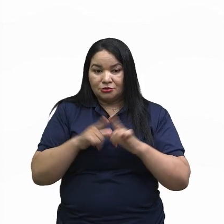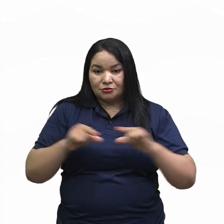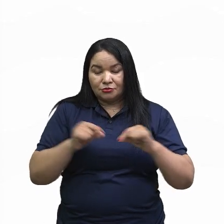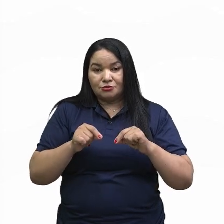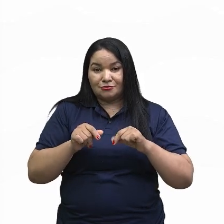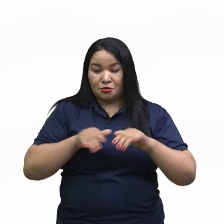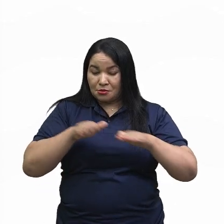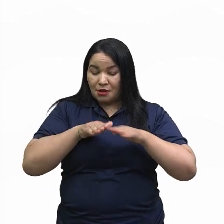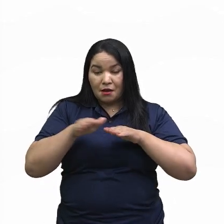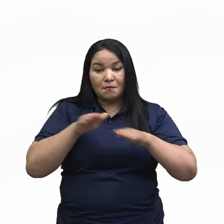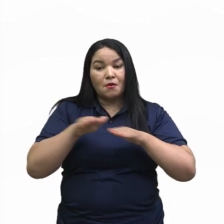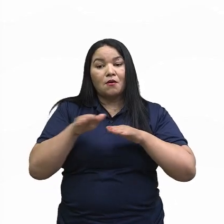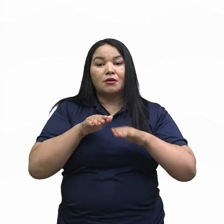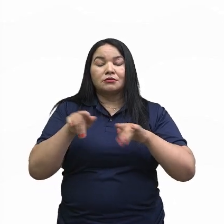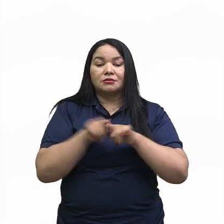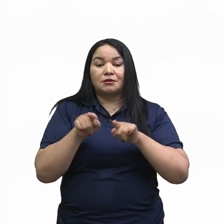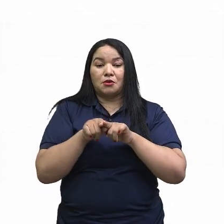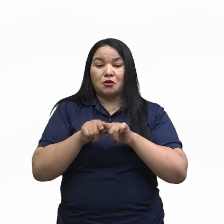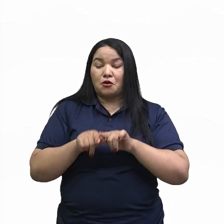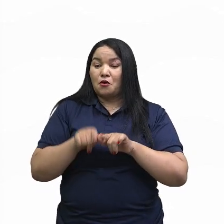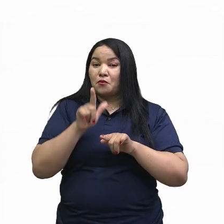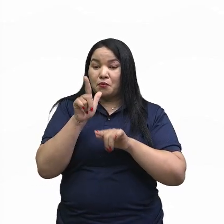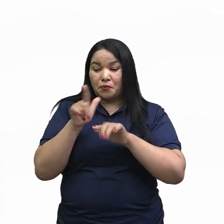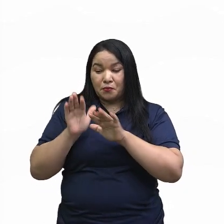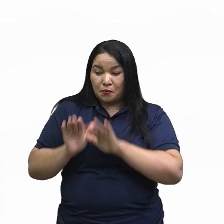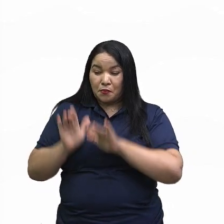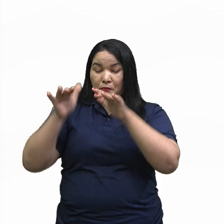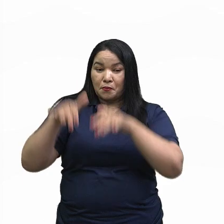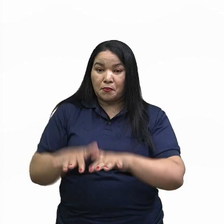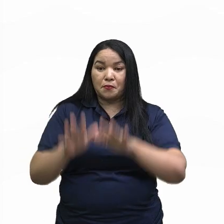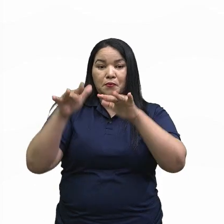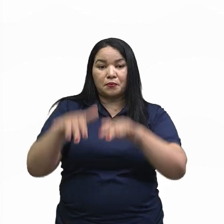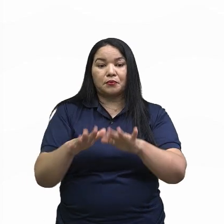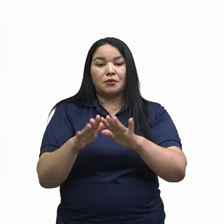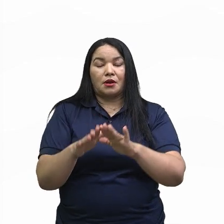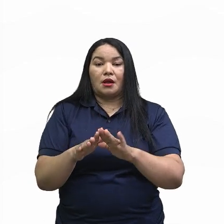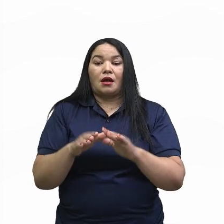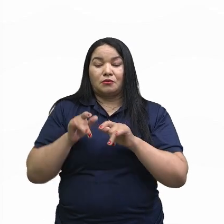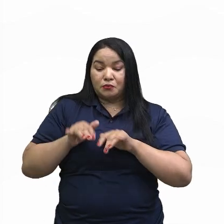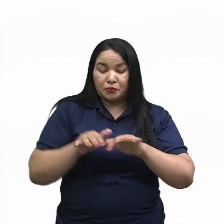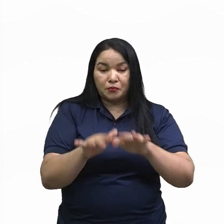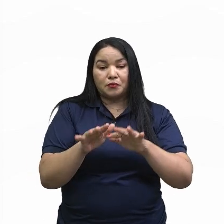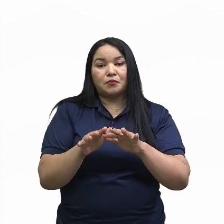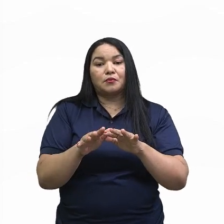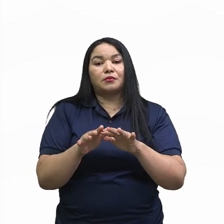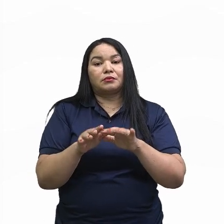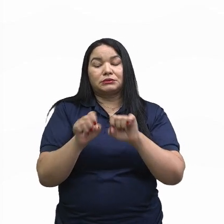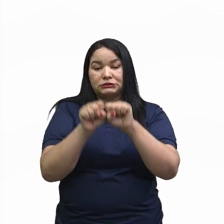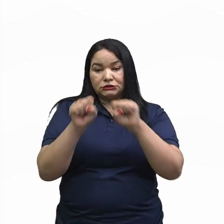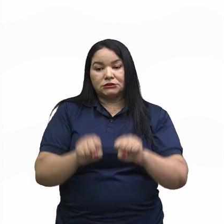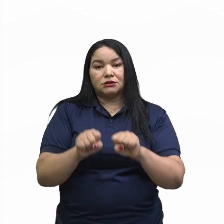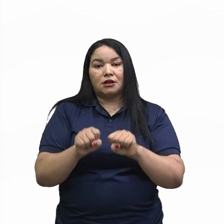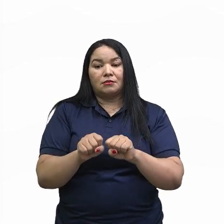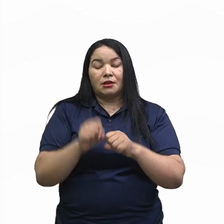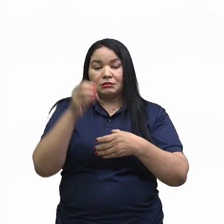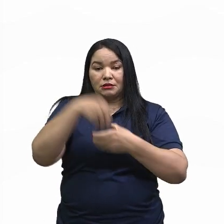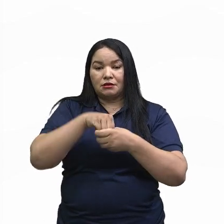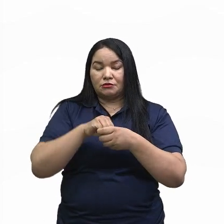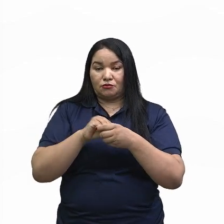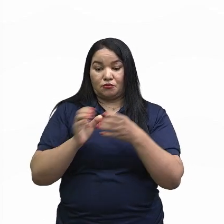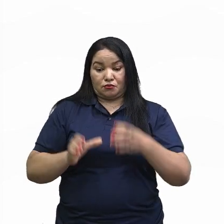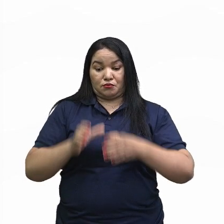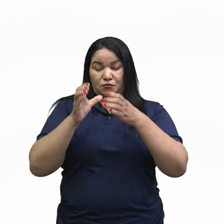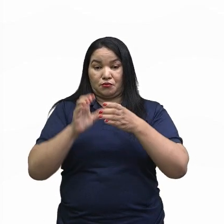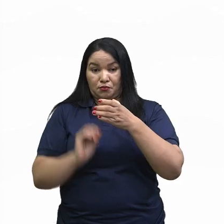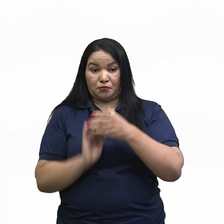e de tsunami que desativaram o sistema de resfriamento. E como você acabou de ver como funciona uma usina nuclear, se não